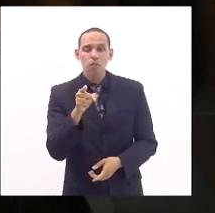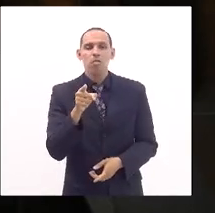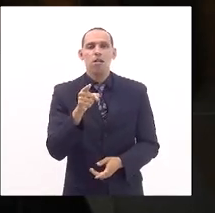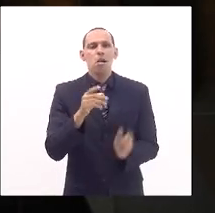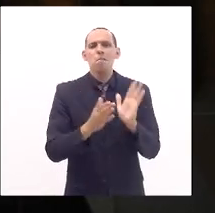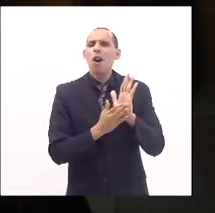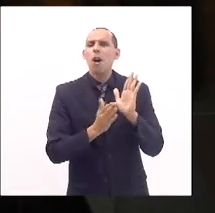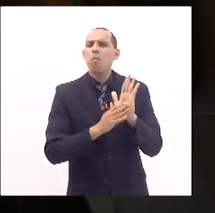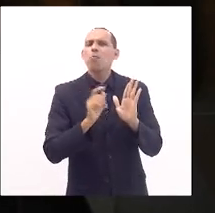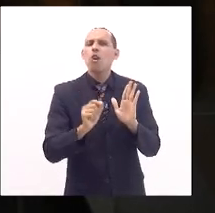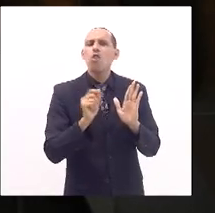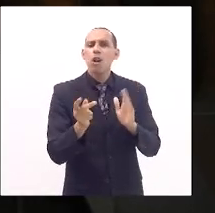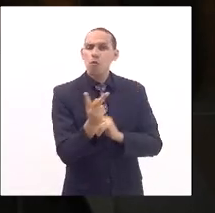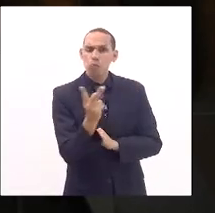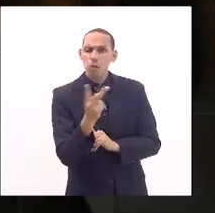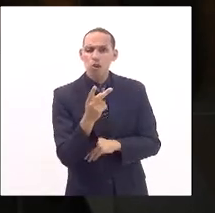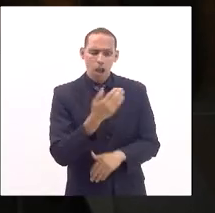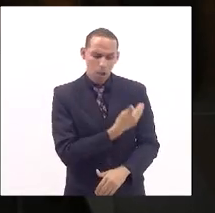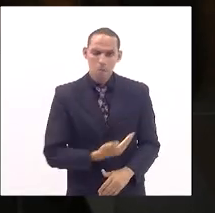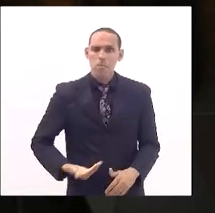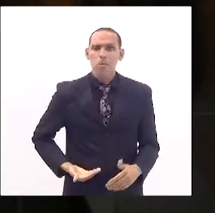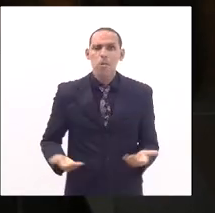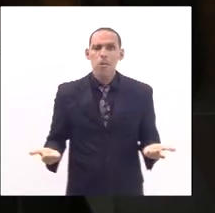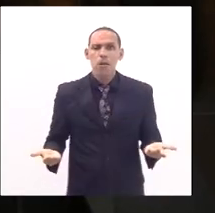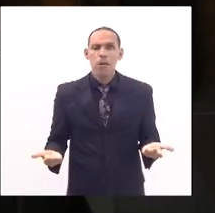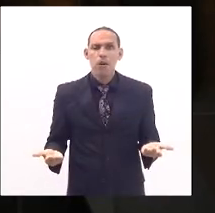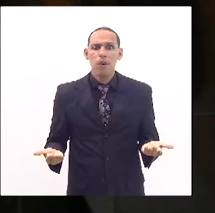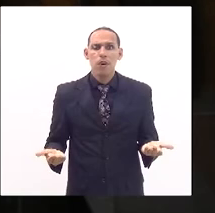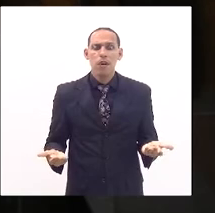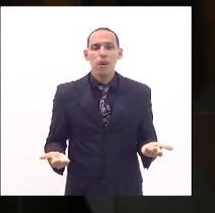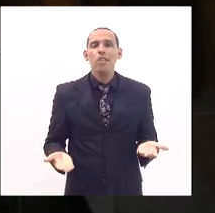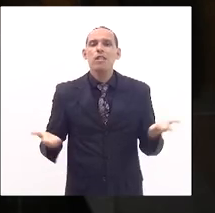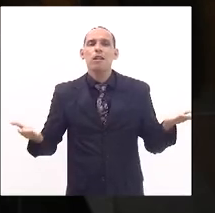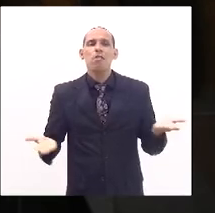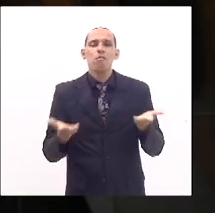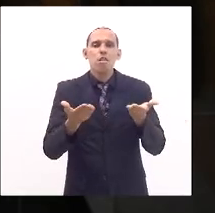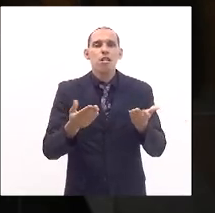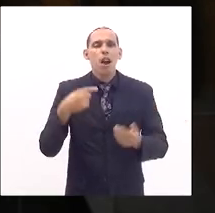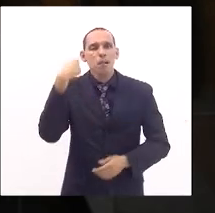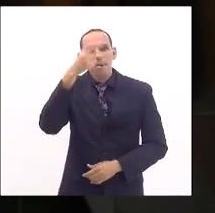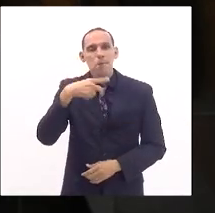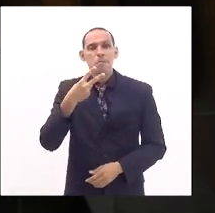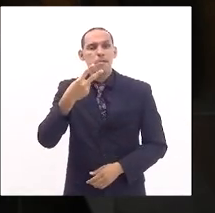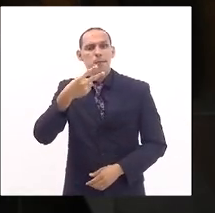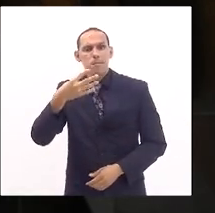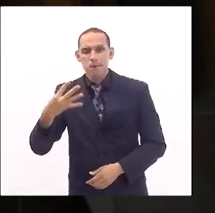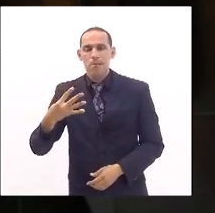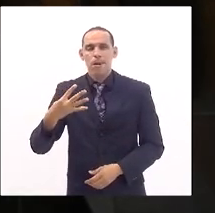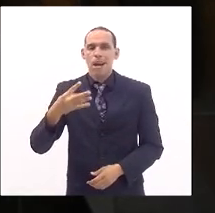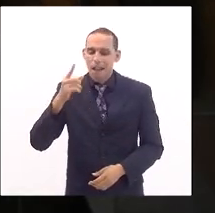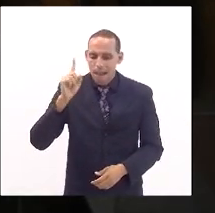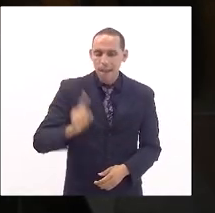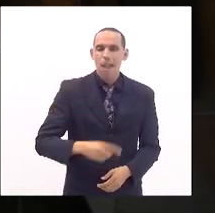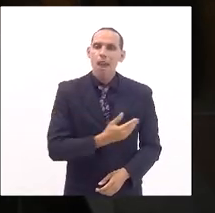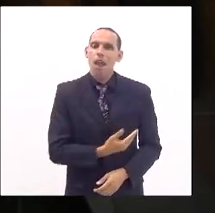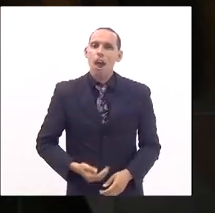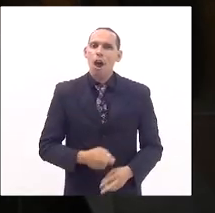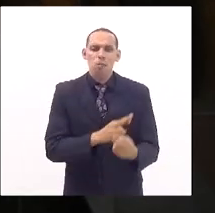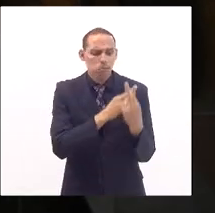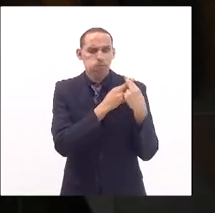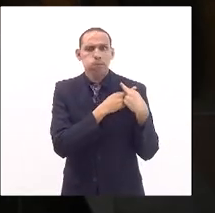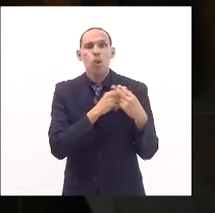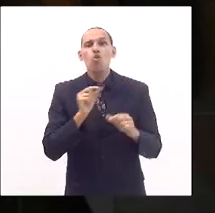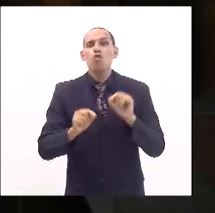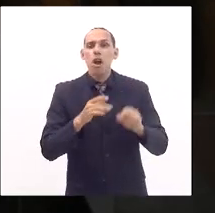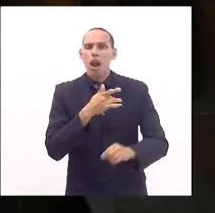propuseram os seres pessoas públicas vocês são pessoas públicas 24 horas por dias responsável